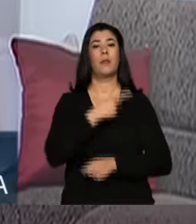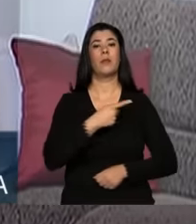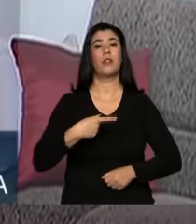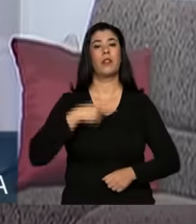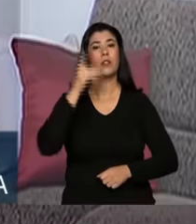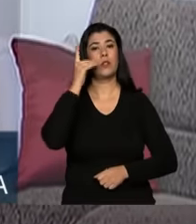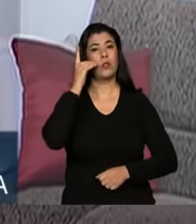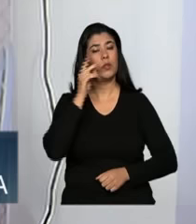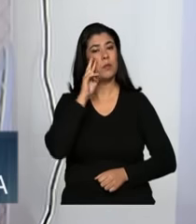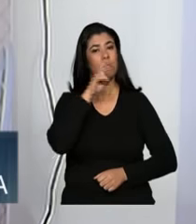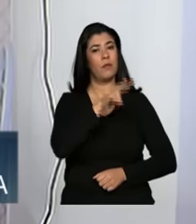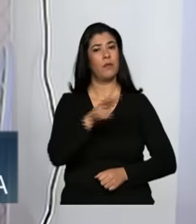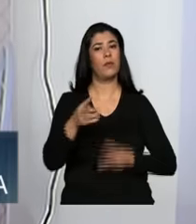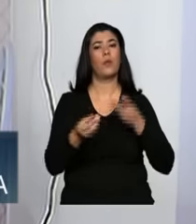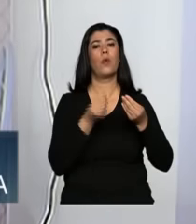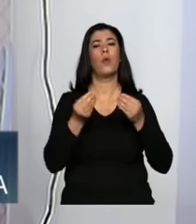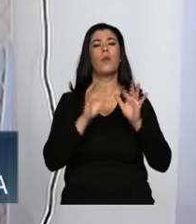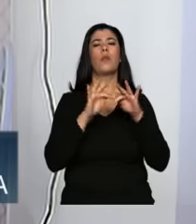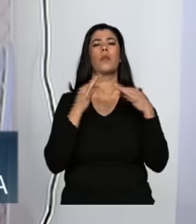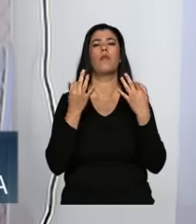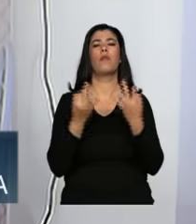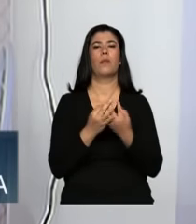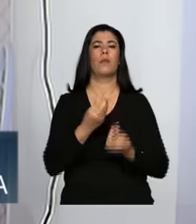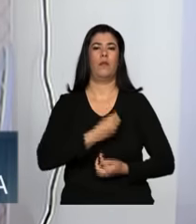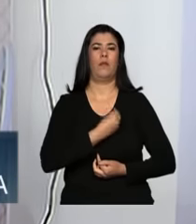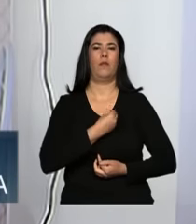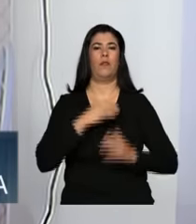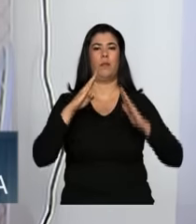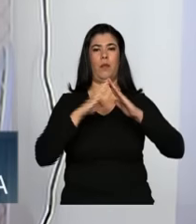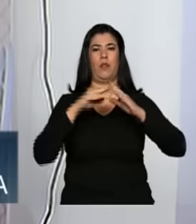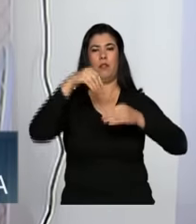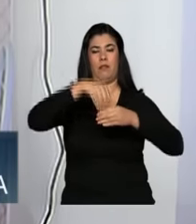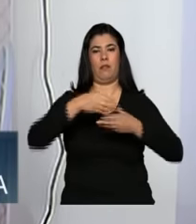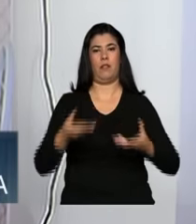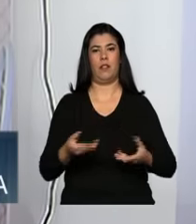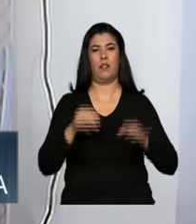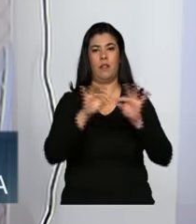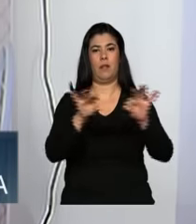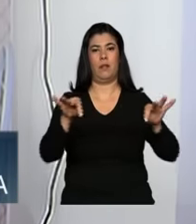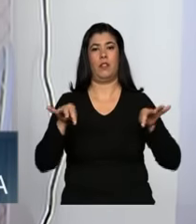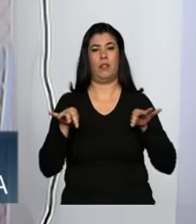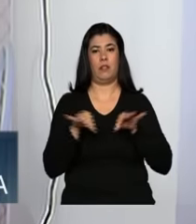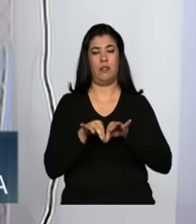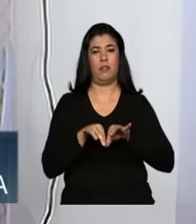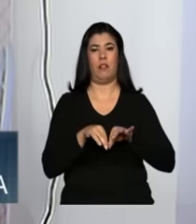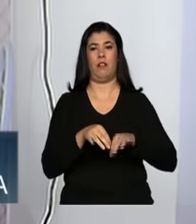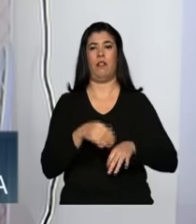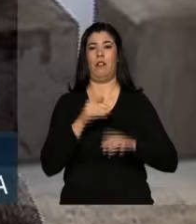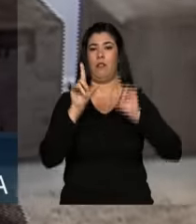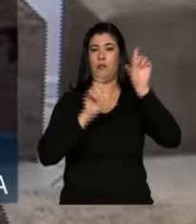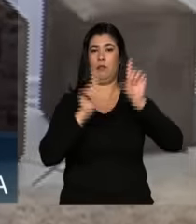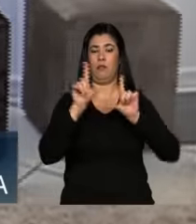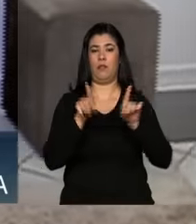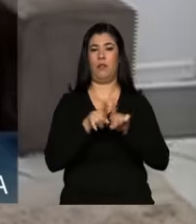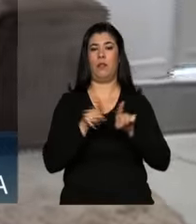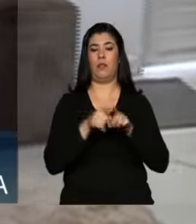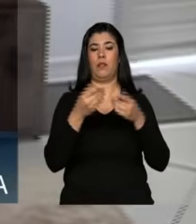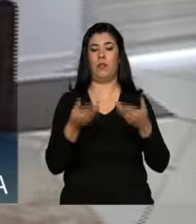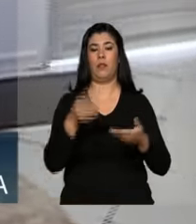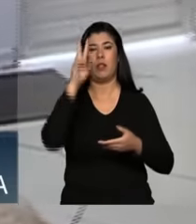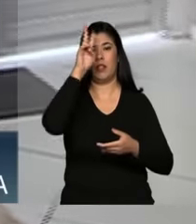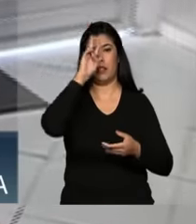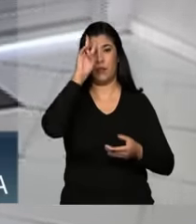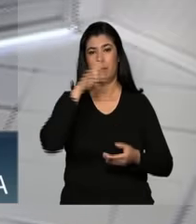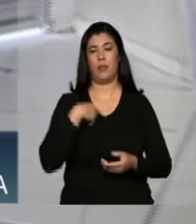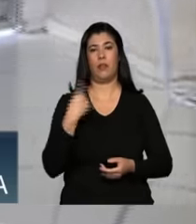é realmente que as pessoas vão viver ali no condomínio. Estamos vendo a sala de estar, sala de jantar, essa é a unidade decorada. Lembrando que